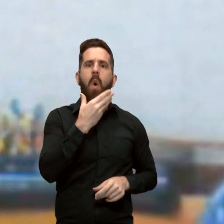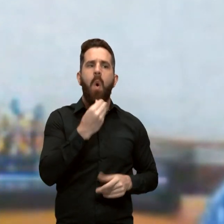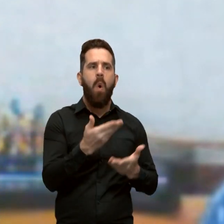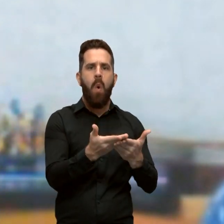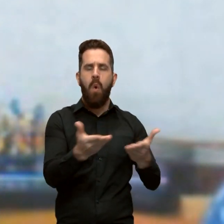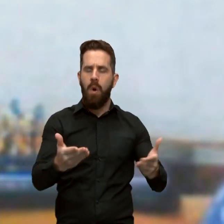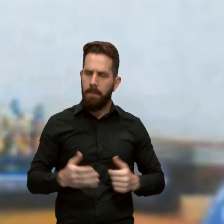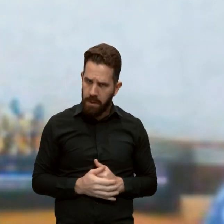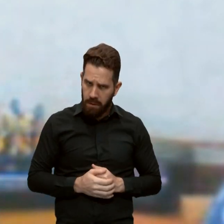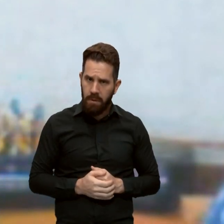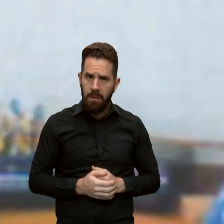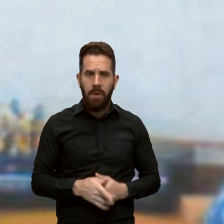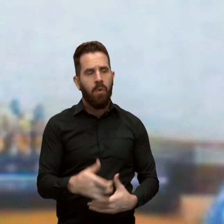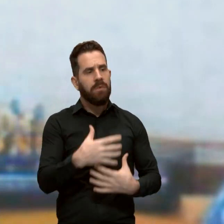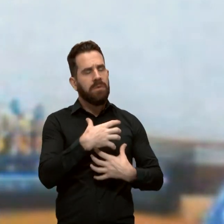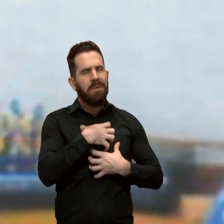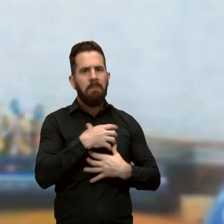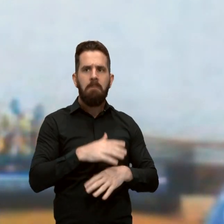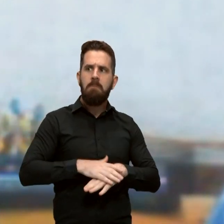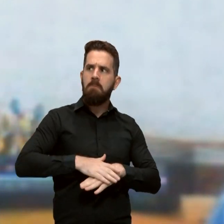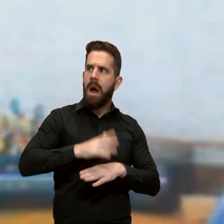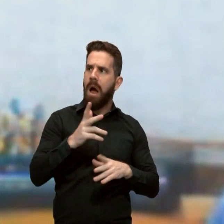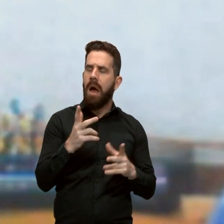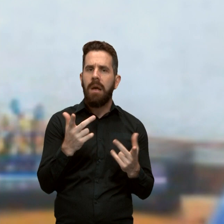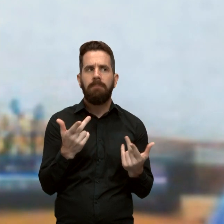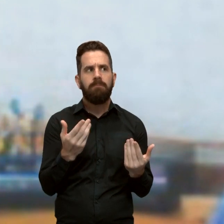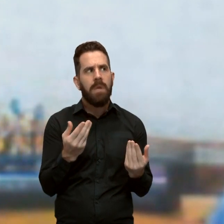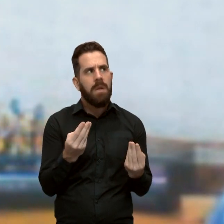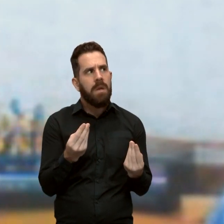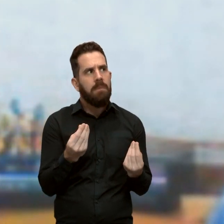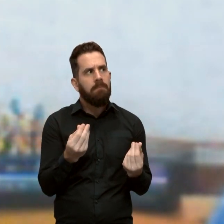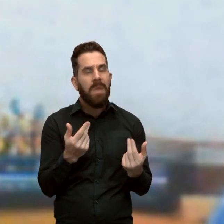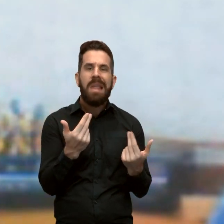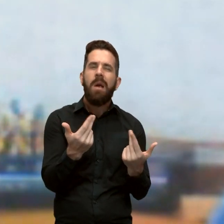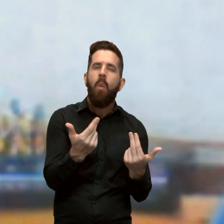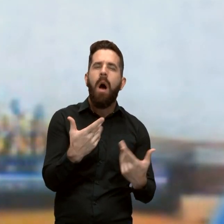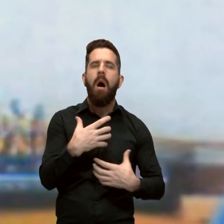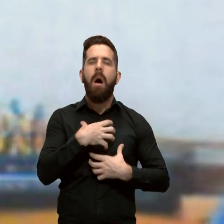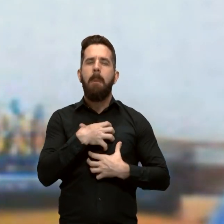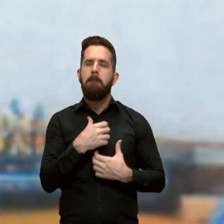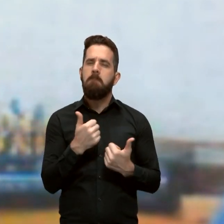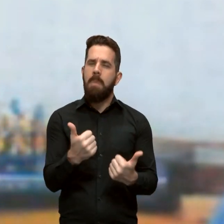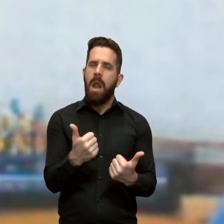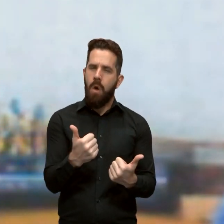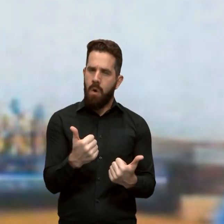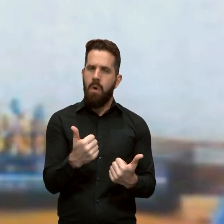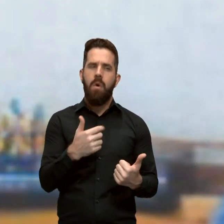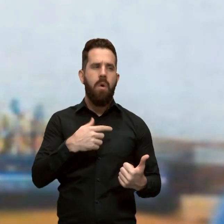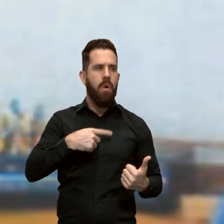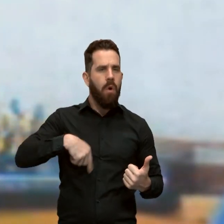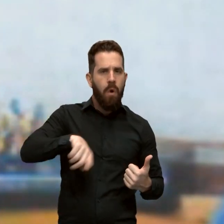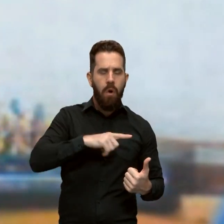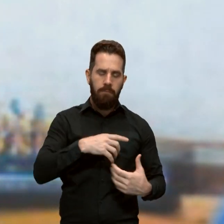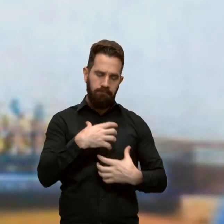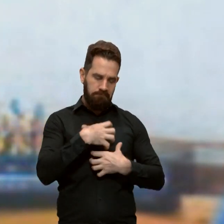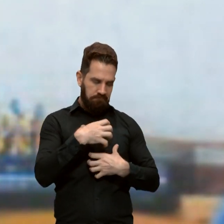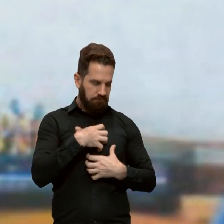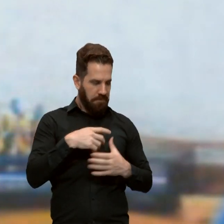ela se sente mais, eu vou dizer assim, um pouco melhor, né? Com ela e consigo mesma. Mas